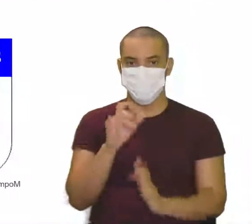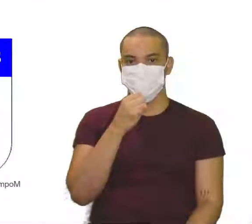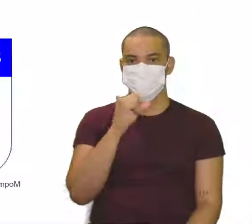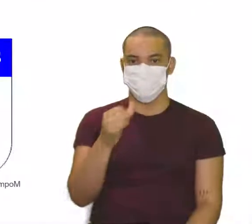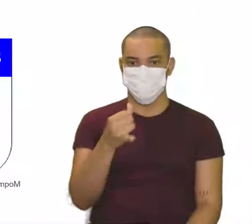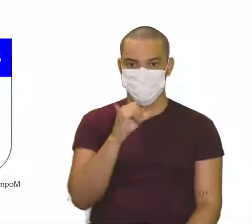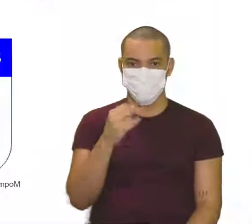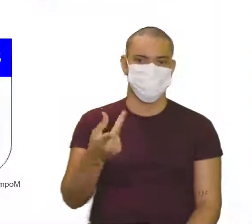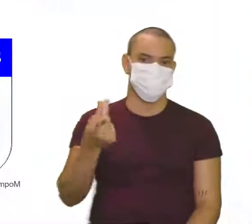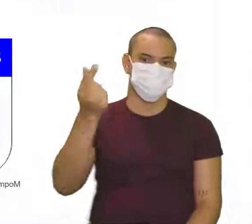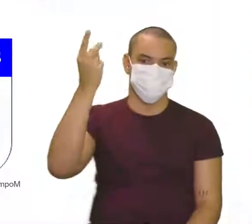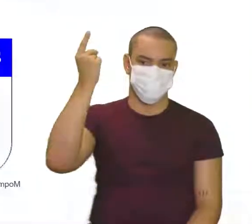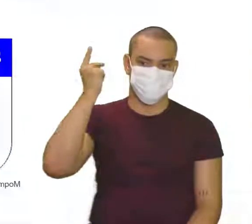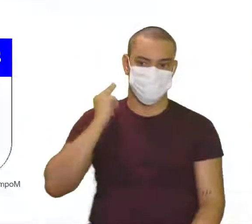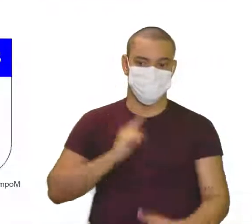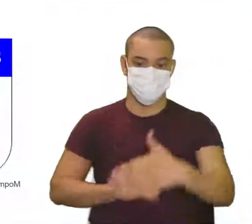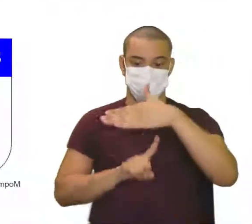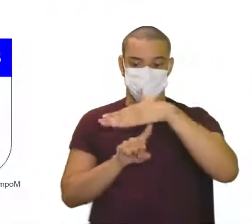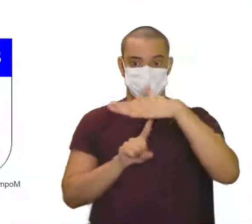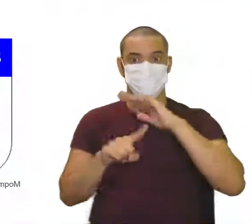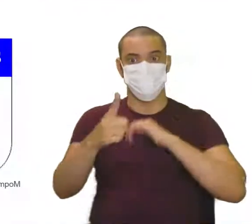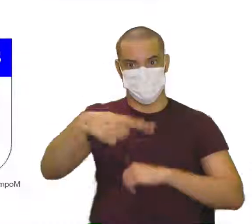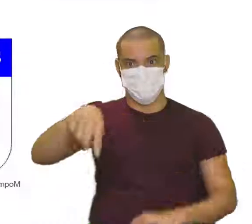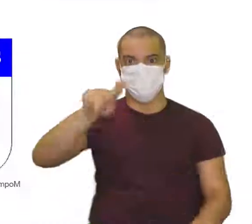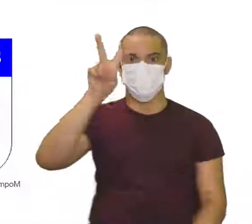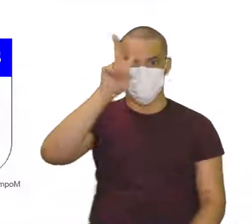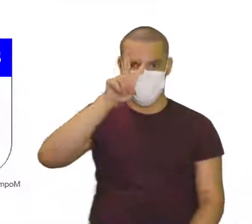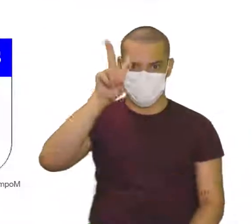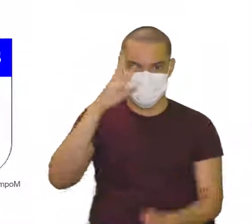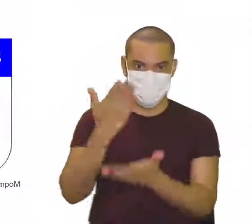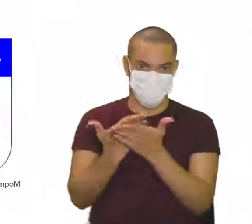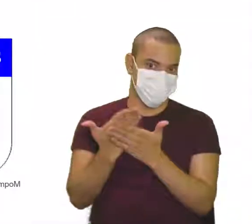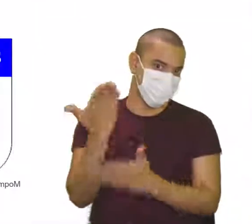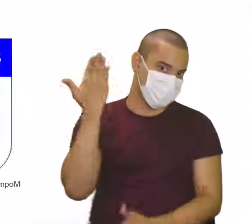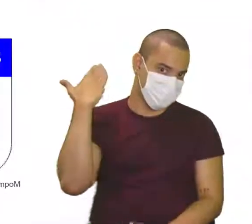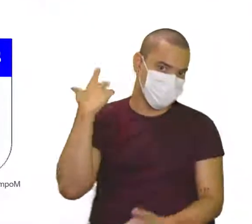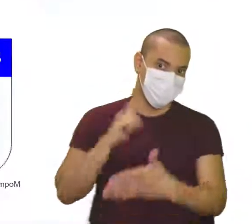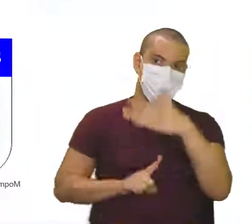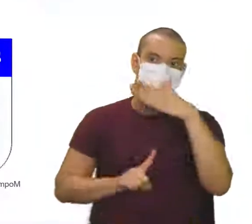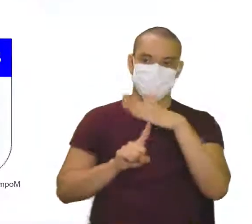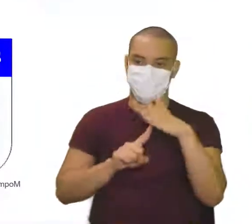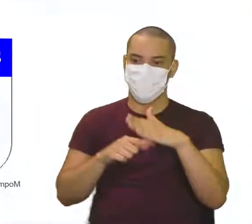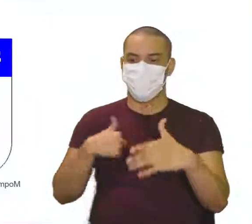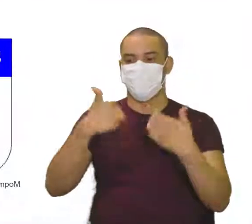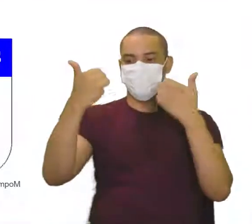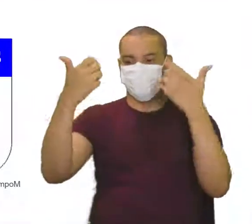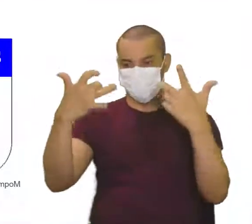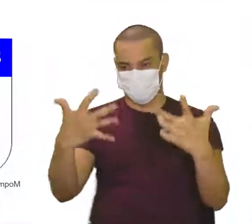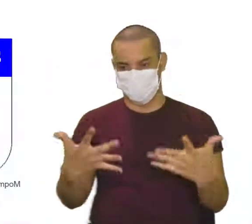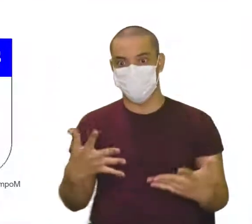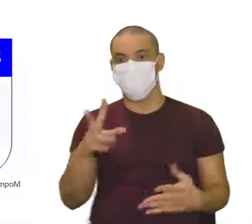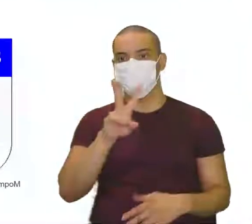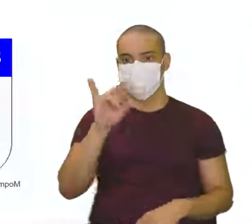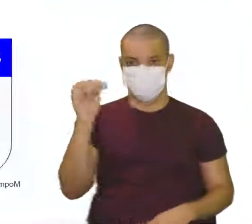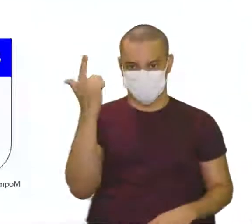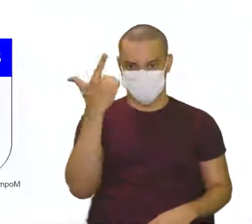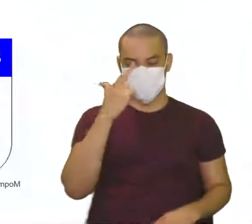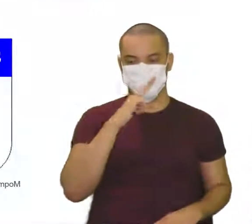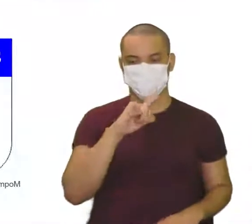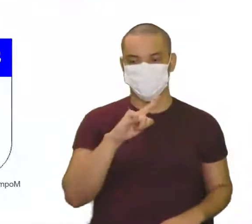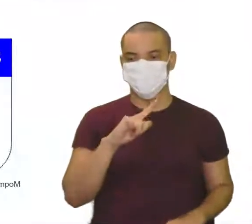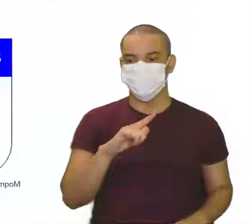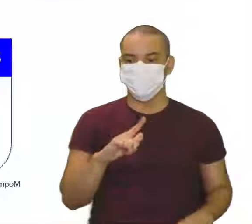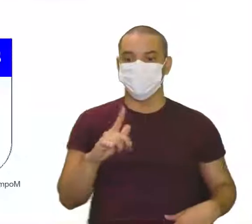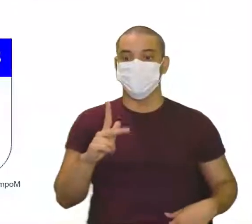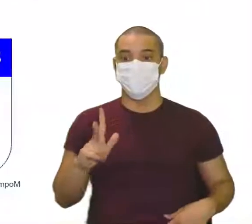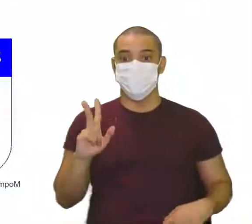isso lá da unidade 1, se vocês lembrarem de campo elétrico uniforme, a gente vai conseguir ver melhor essa parte aqui. Da